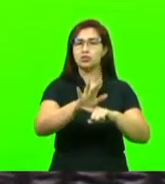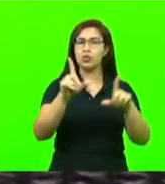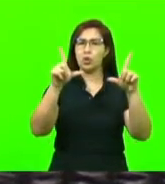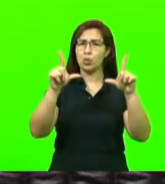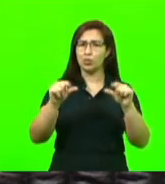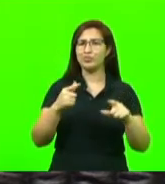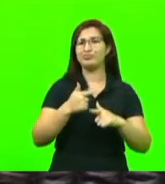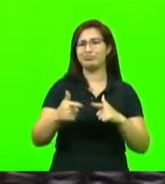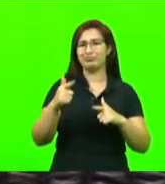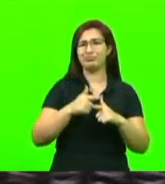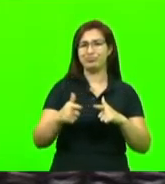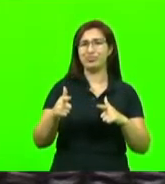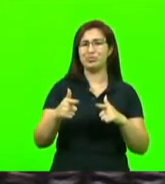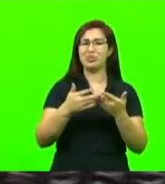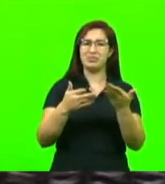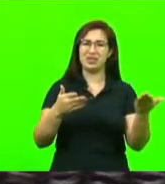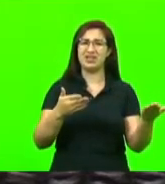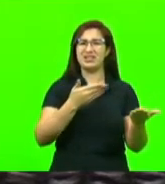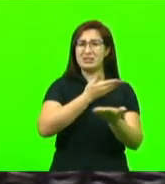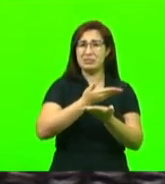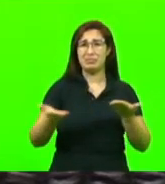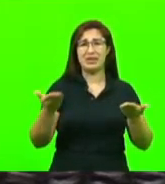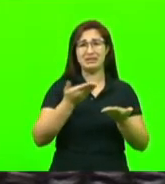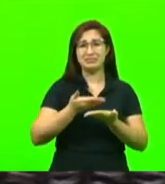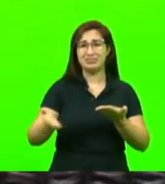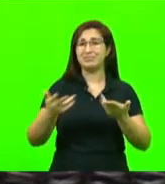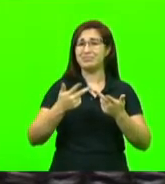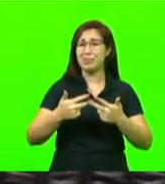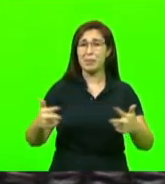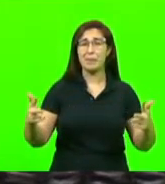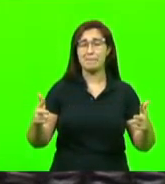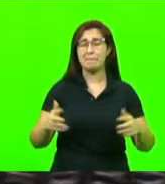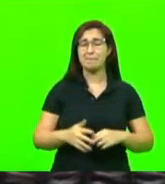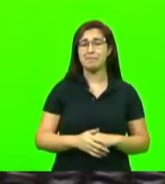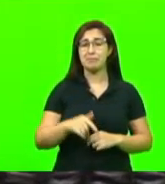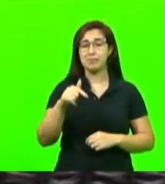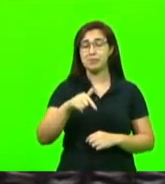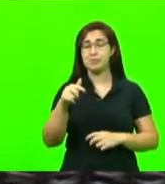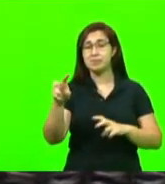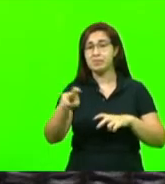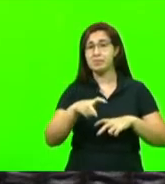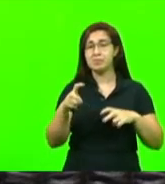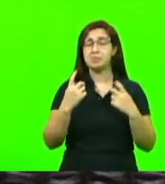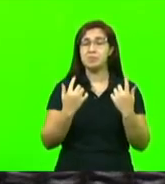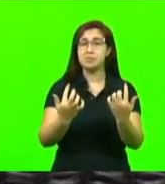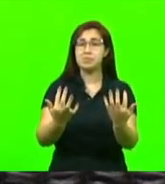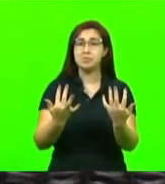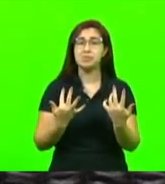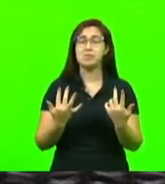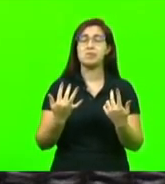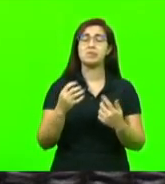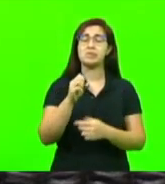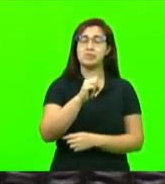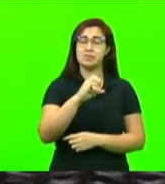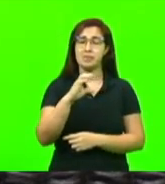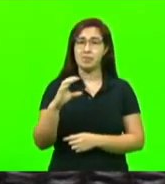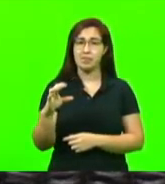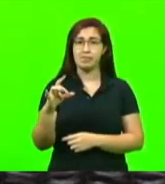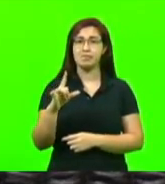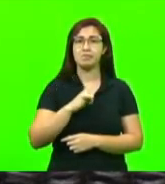esses prejuízos que a agricultura catarinense e os agricultores catarinenses estão